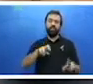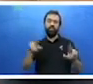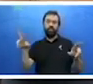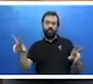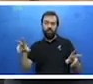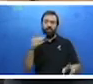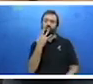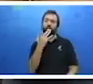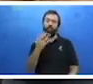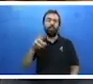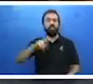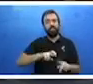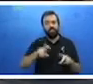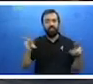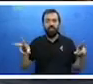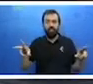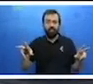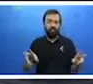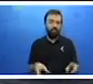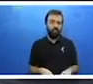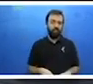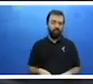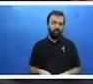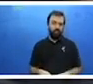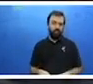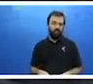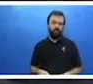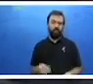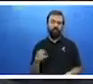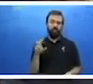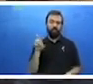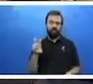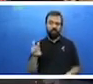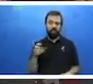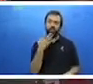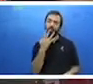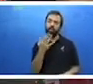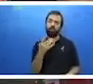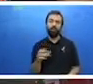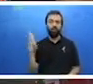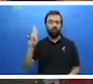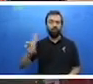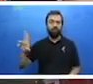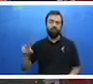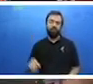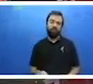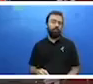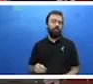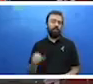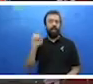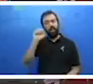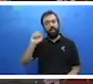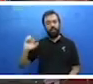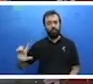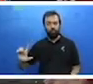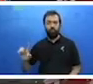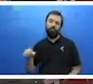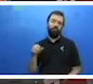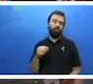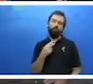5 regiões, nós vamos escolher 5 cores diferentes. Mas não pode usar a cor